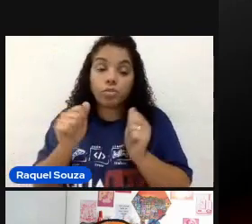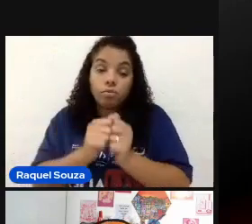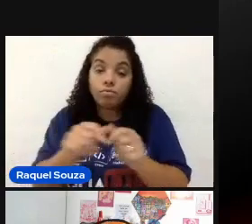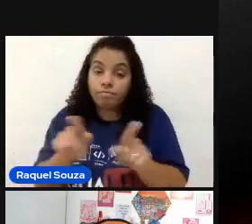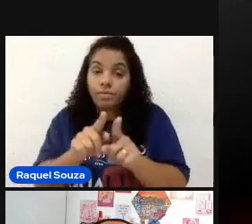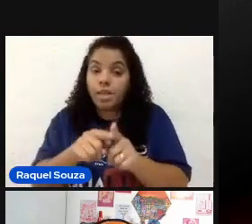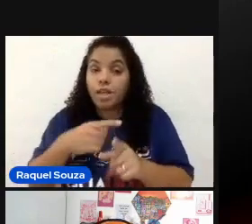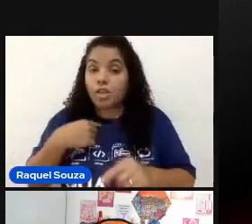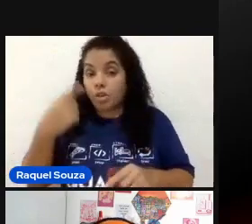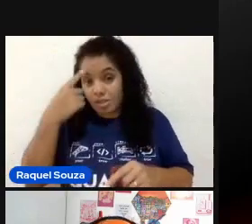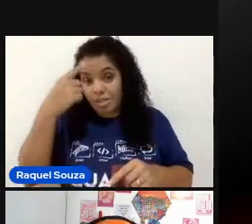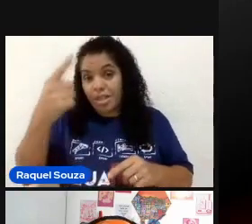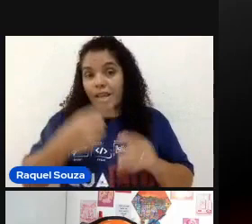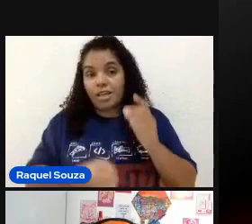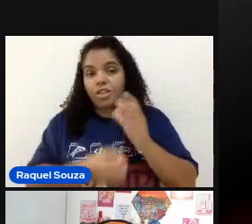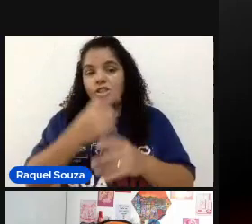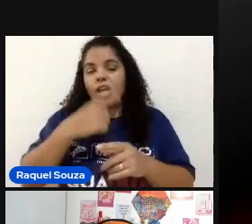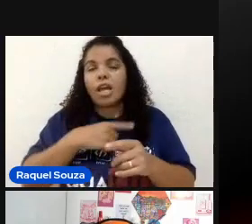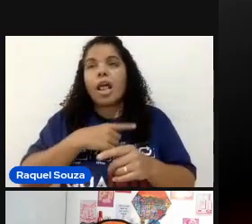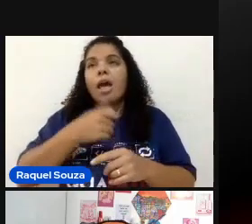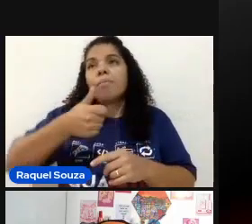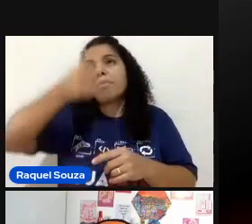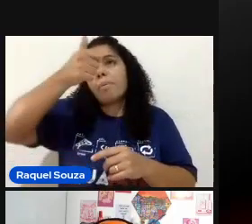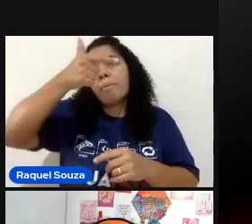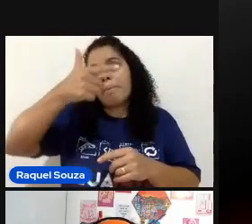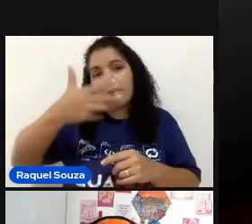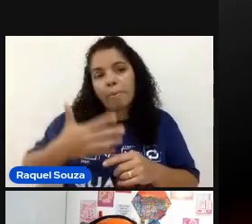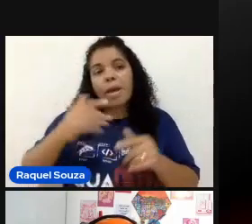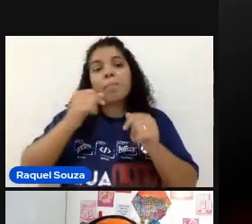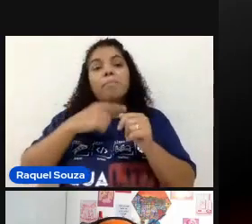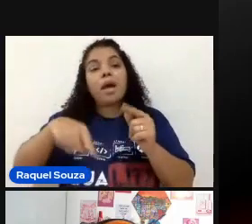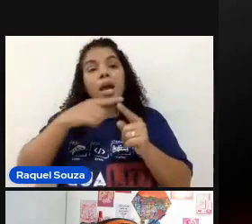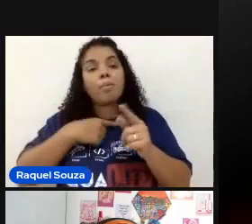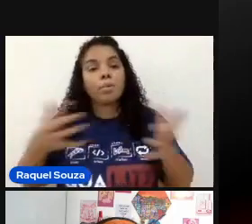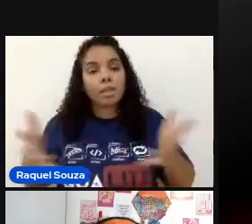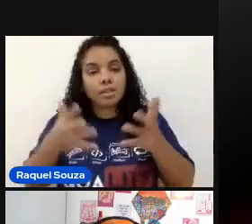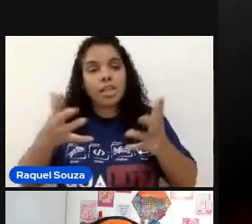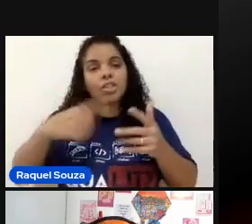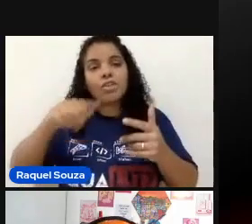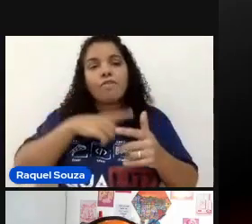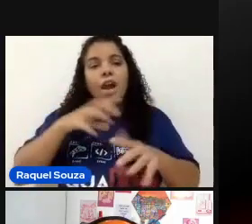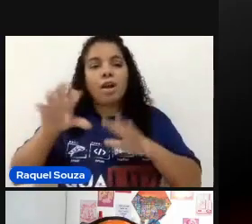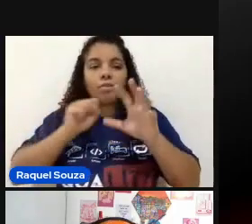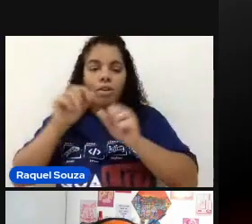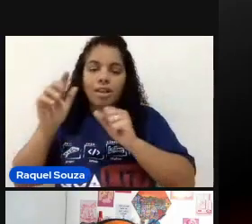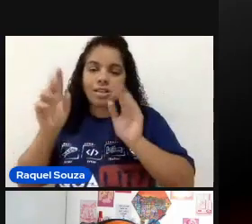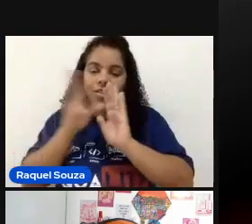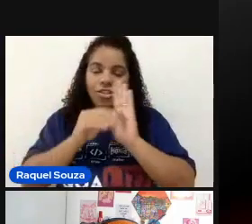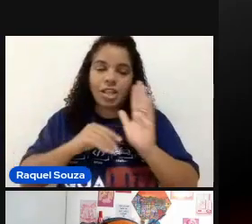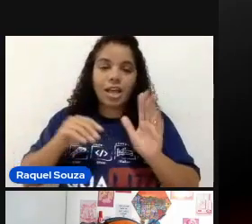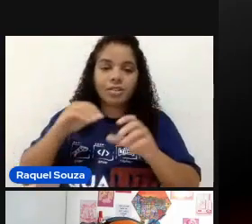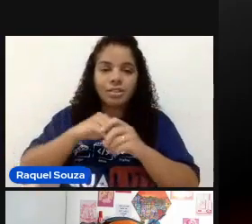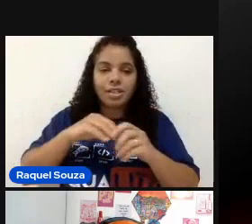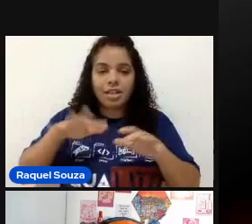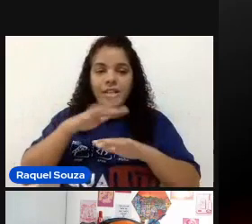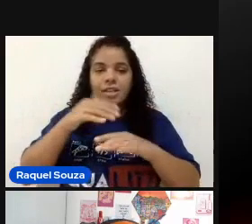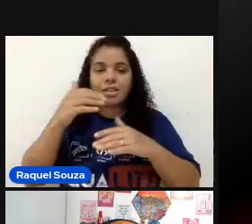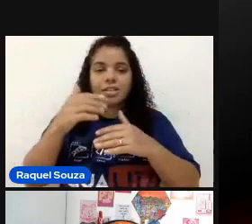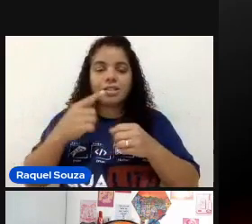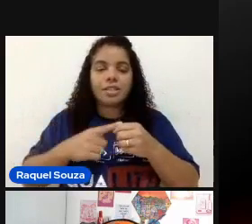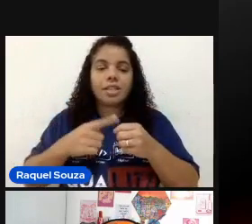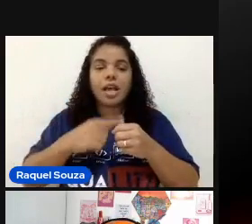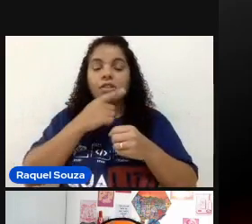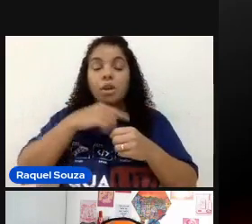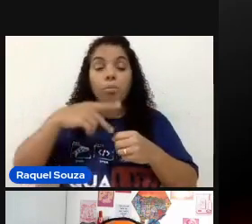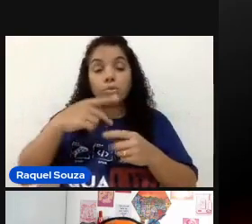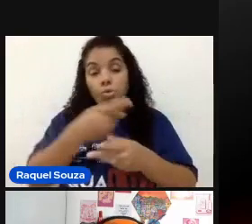ideia é gerar um ranking para a região com a ideia de estimular a prática da coleta seletiva em toda a cidade. E aí a pontuação desse ranking, de repente, ela